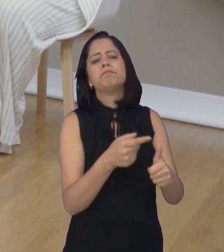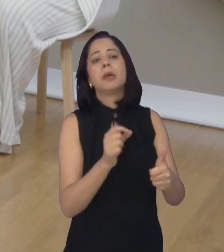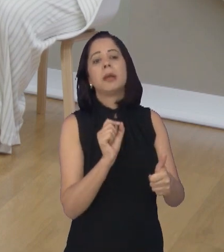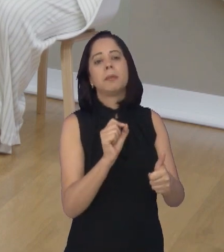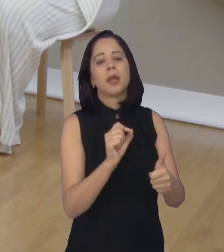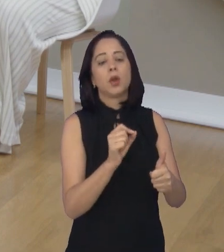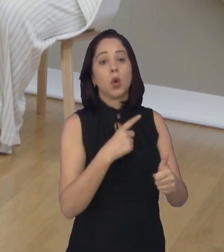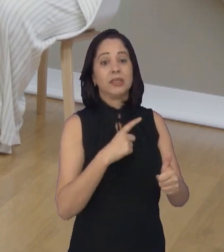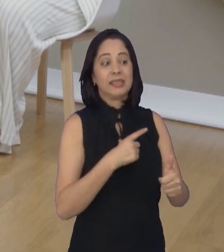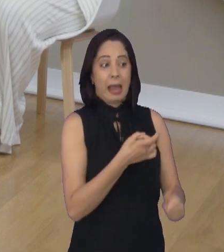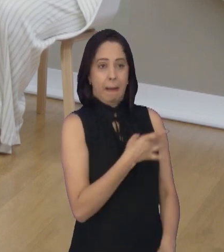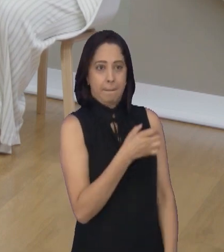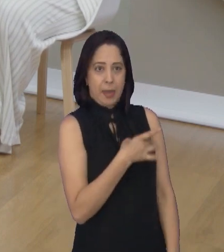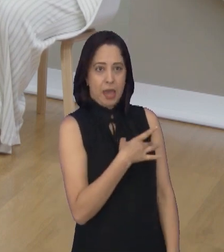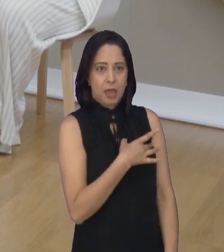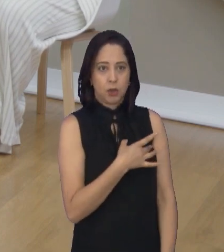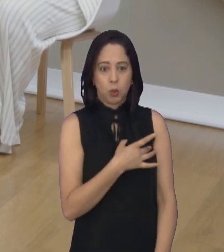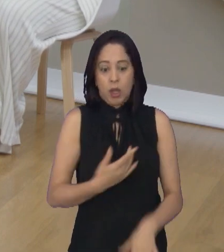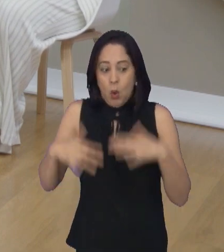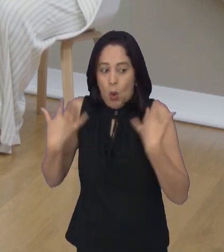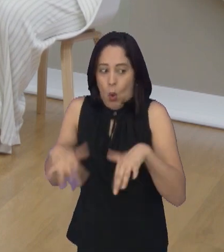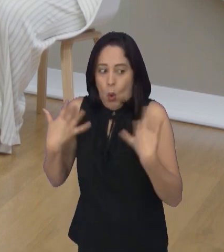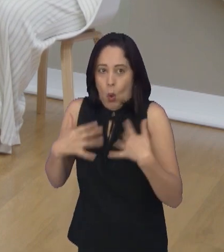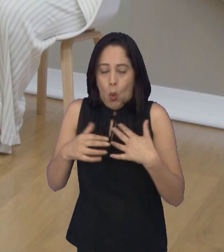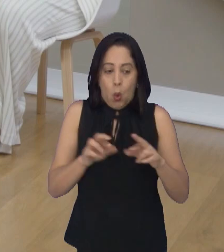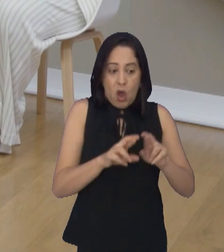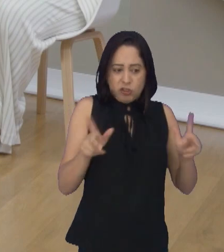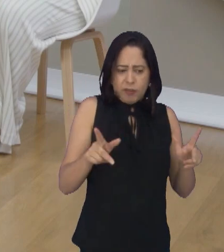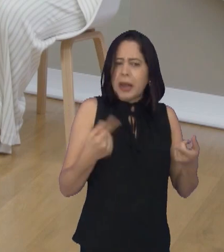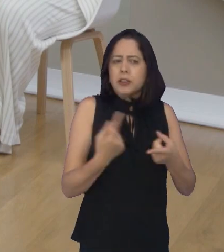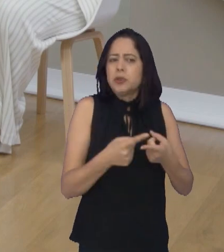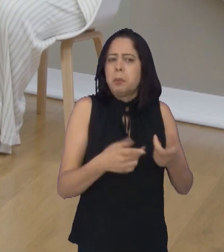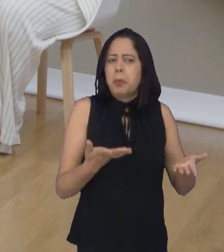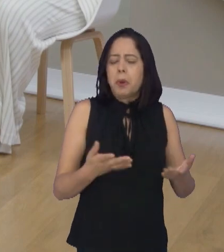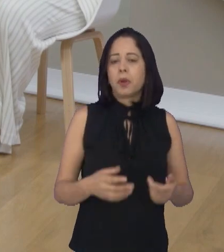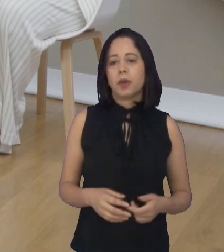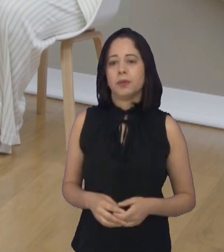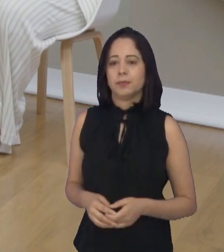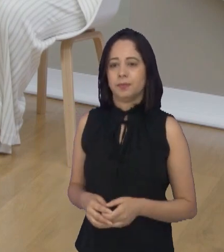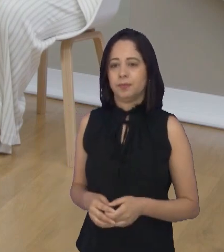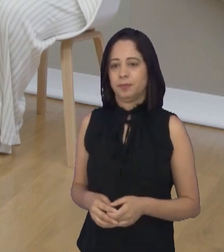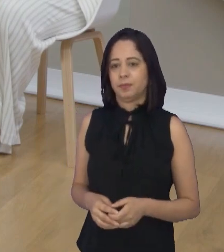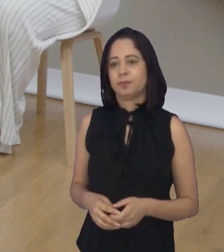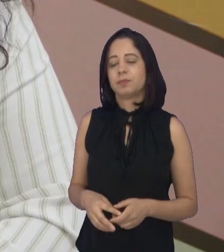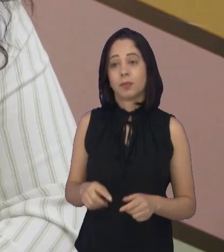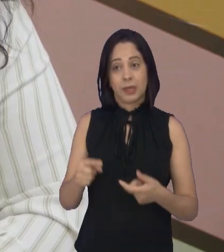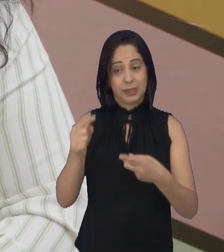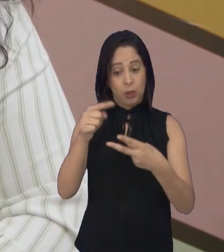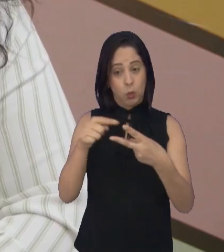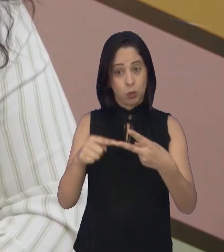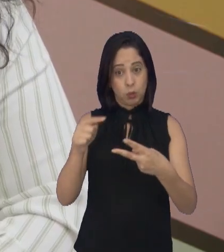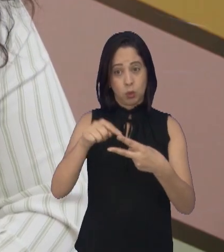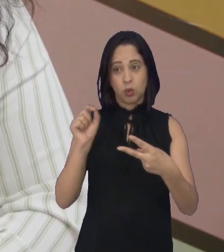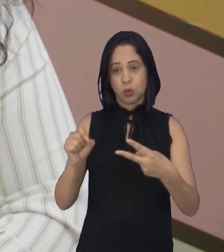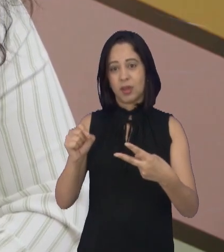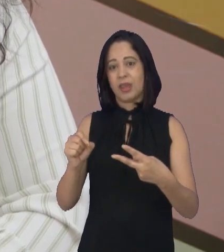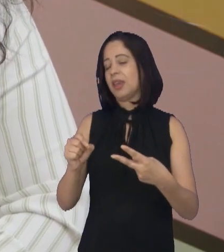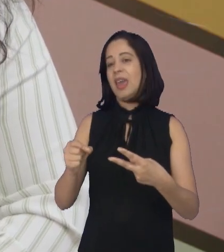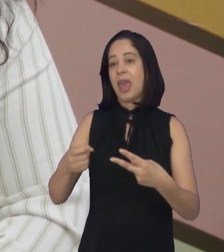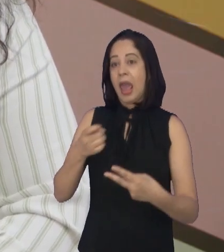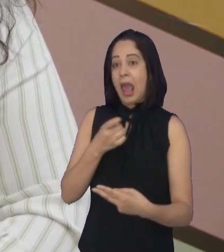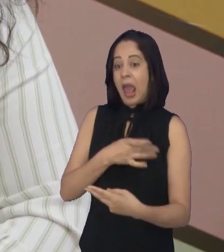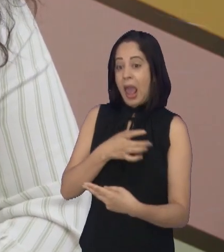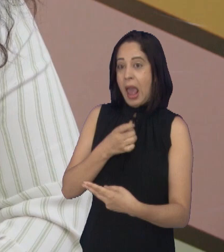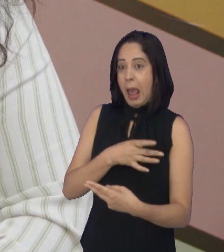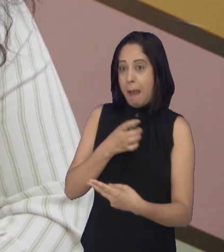uma diferença entre medo e fobia. Quais são essas diferenças? Bom, a diferença básica é que uma fobia é como se fosse um